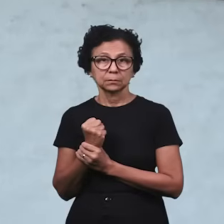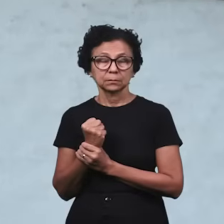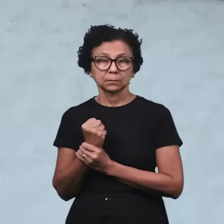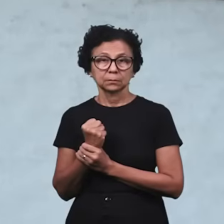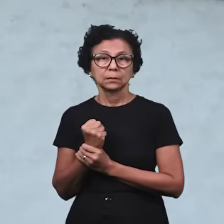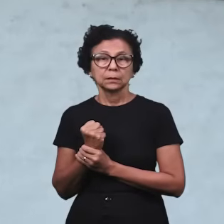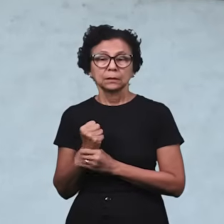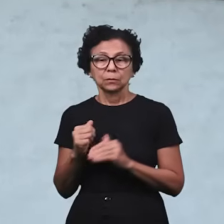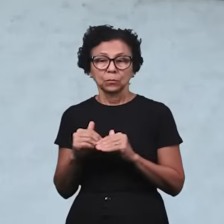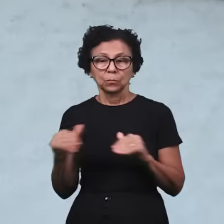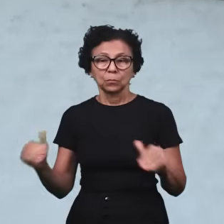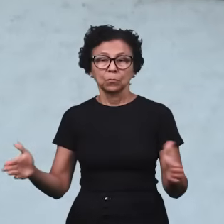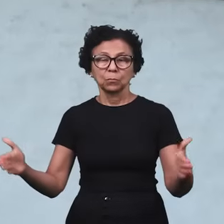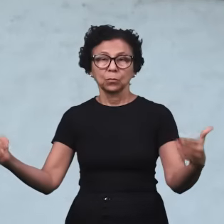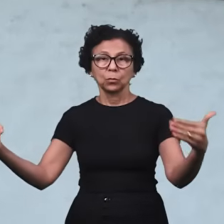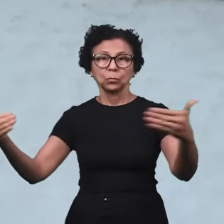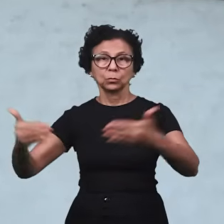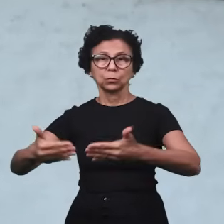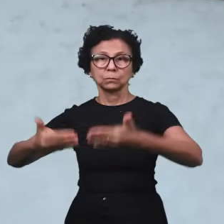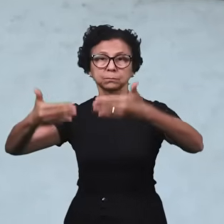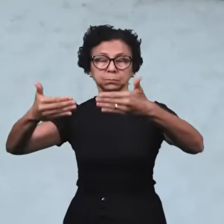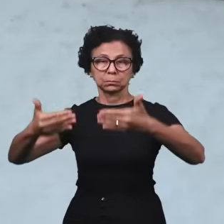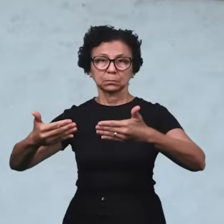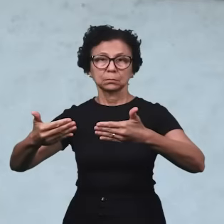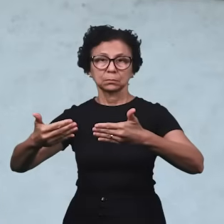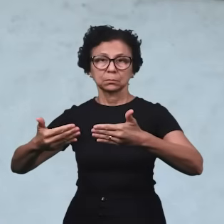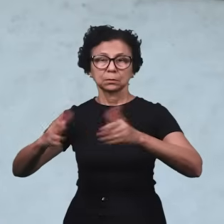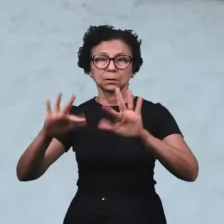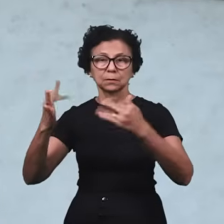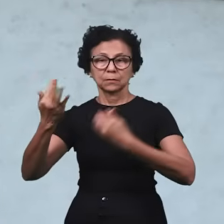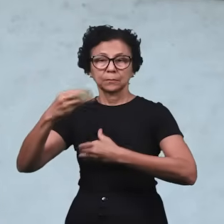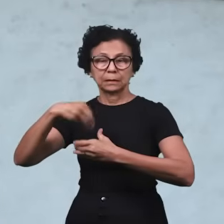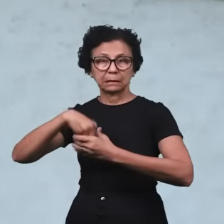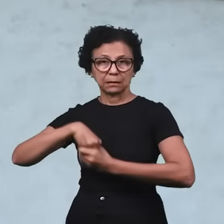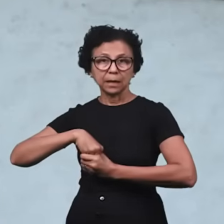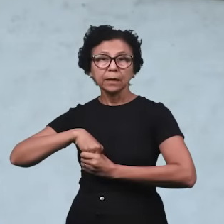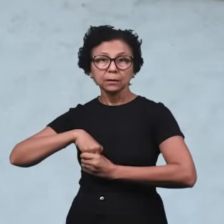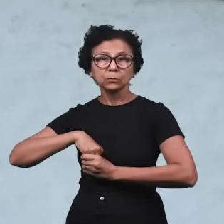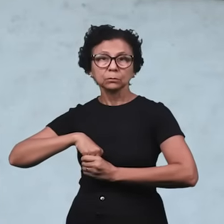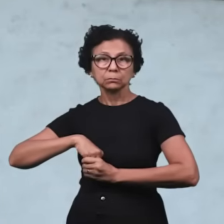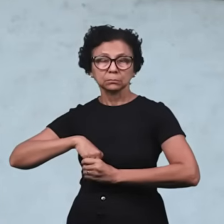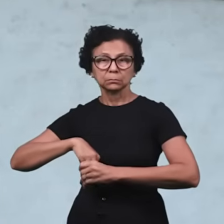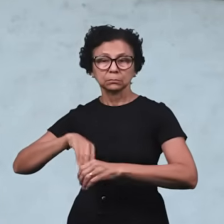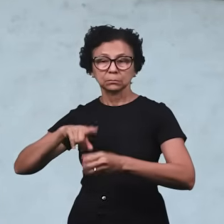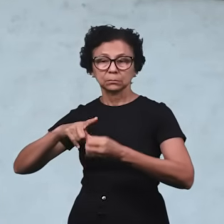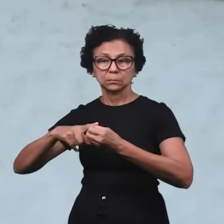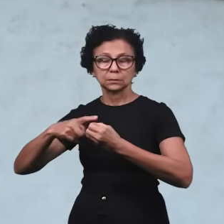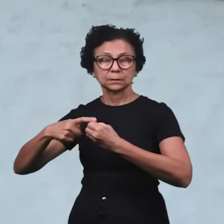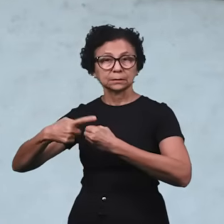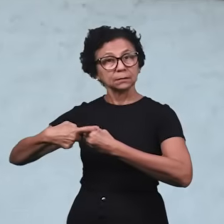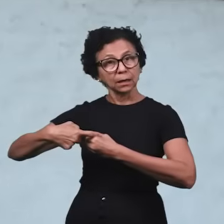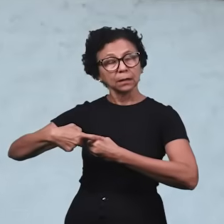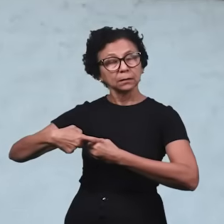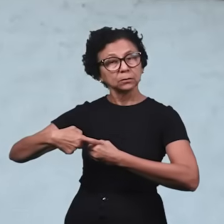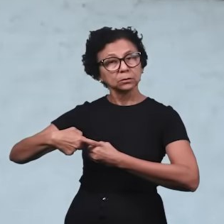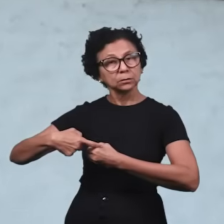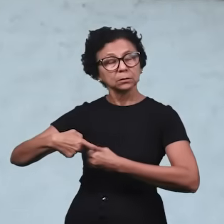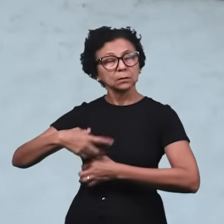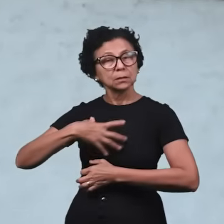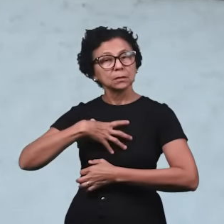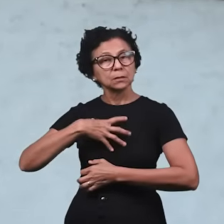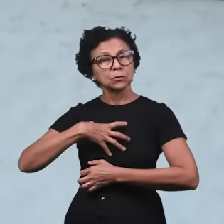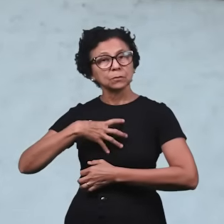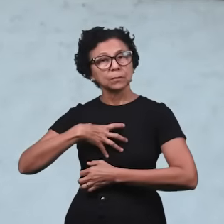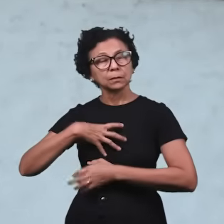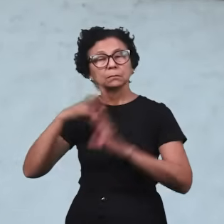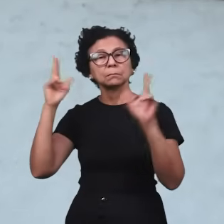ofereciam às famílias que estavam com suas casas edificadas ali dentro daquela cidade, trazia essa sensação, e